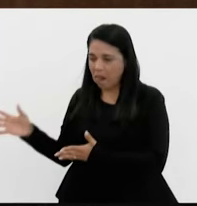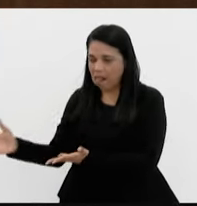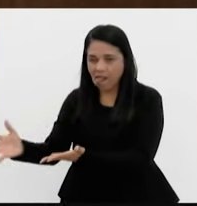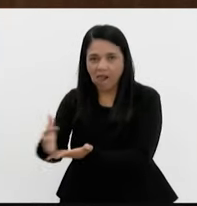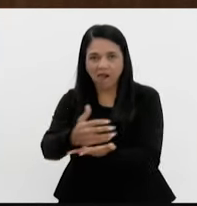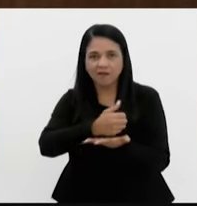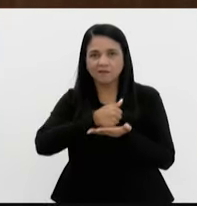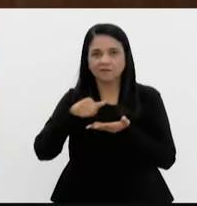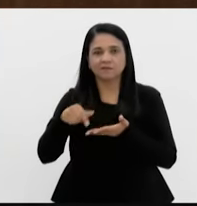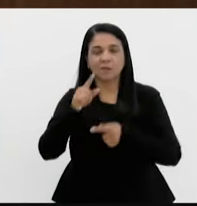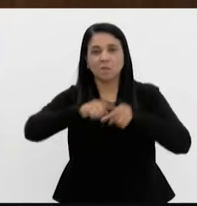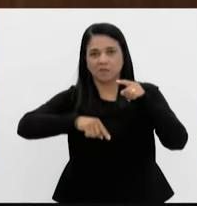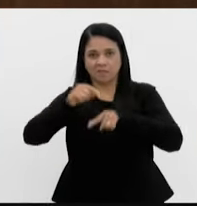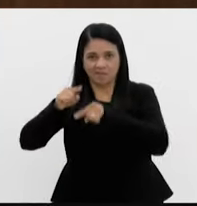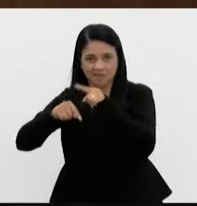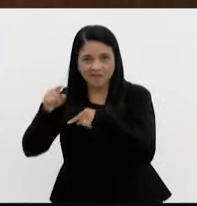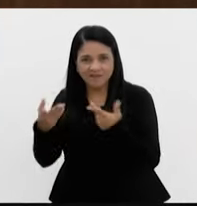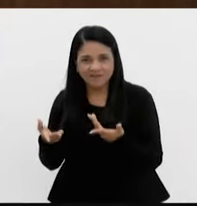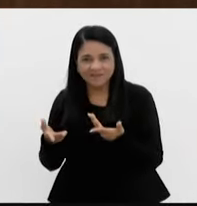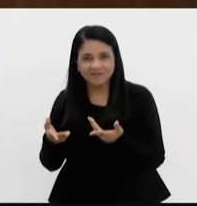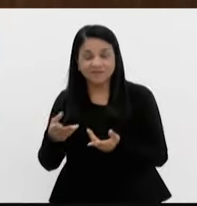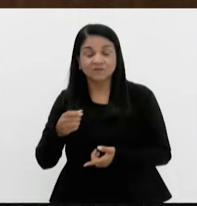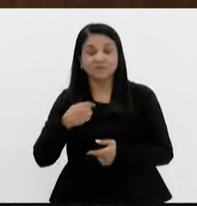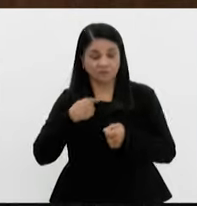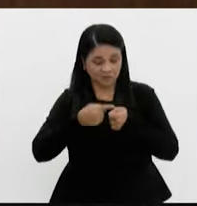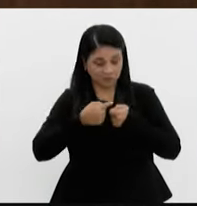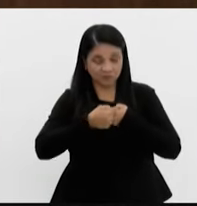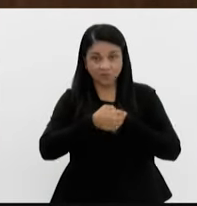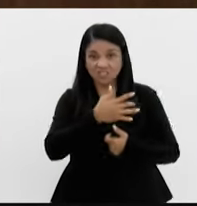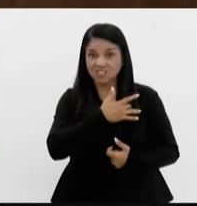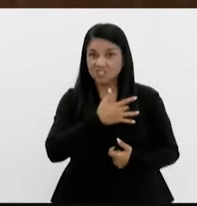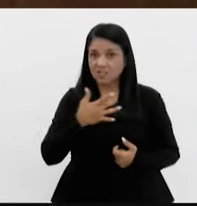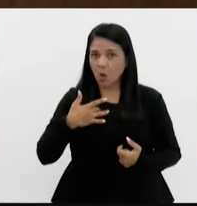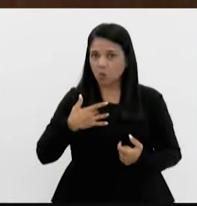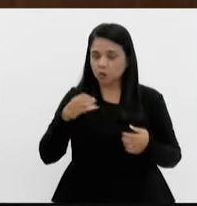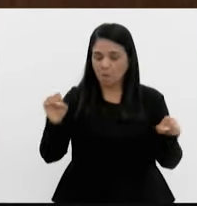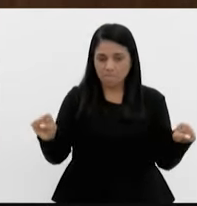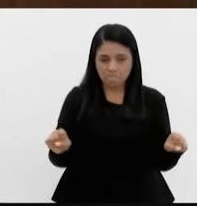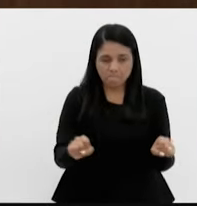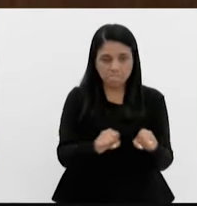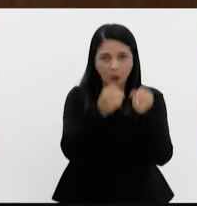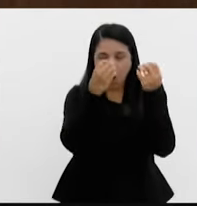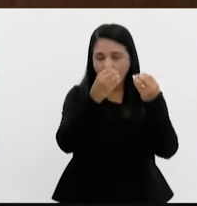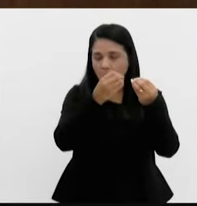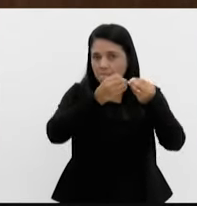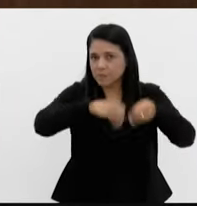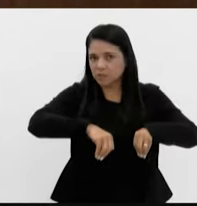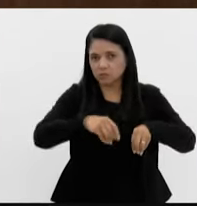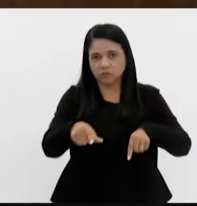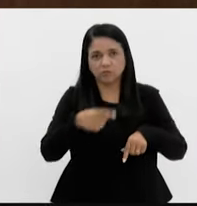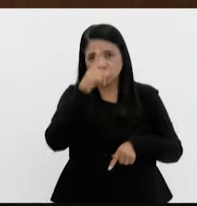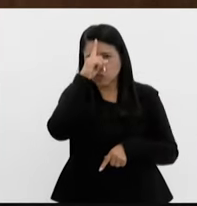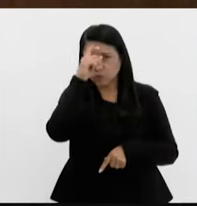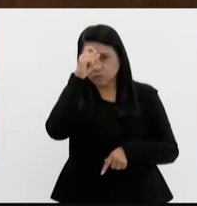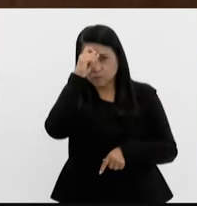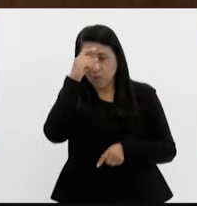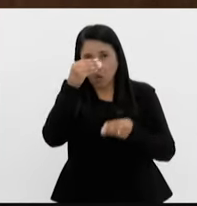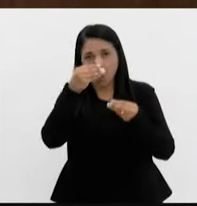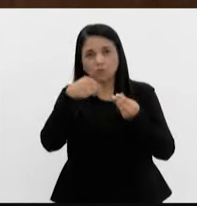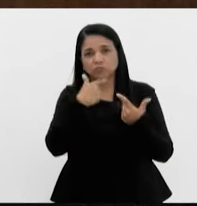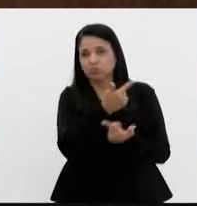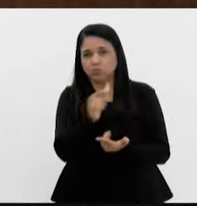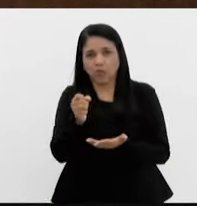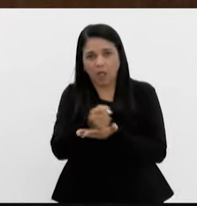dessas pessoas o município que tem uma saúde caótica pois as pessoas não conseguem ser atendidas no hospital não tem